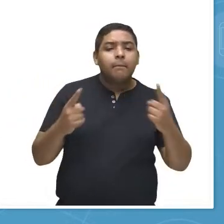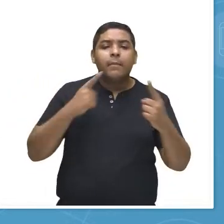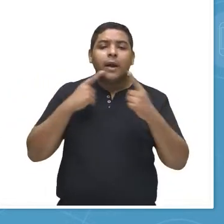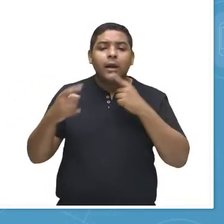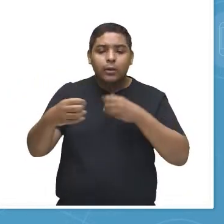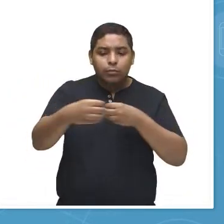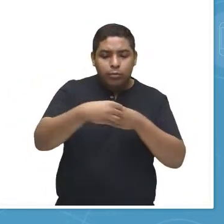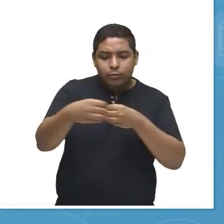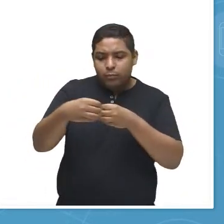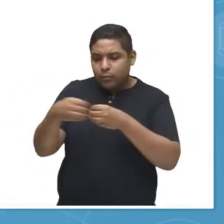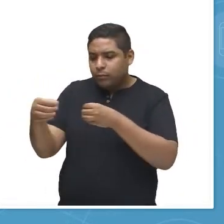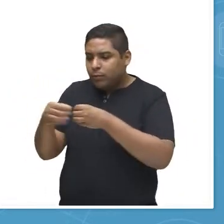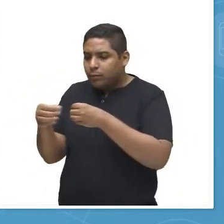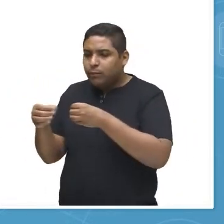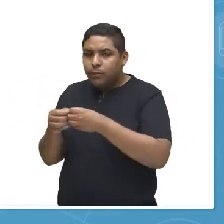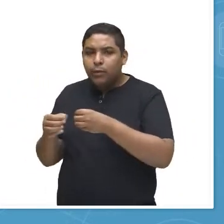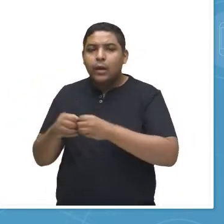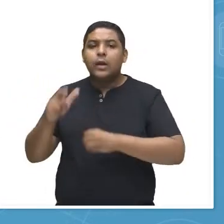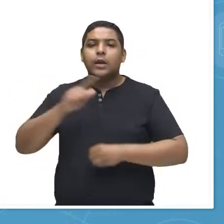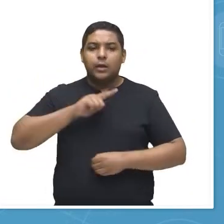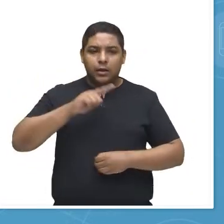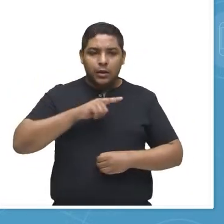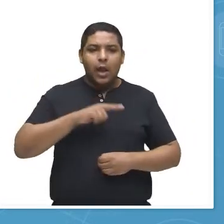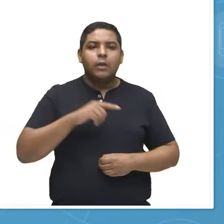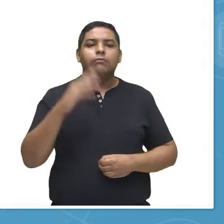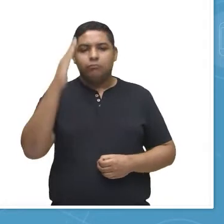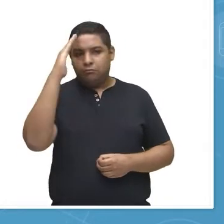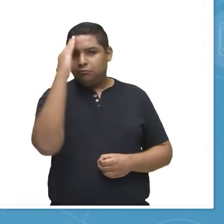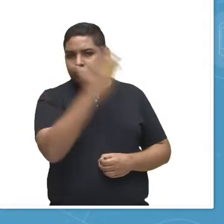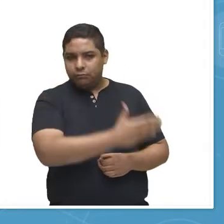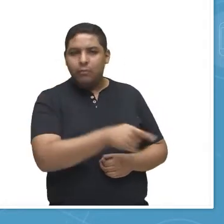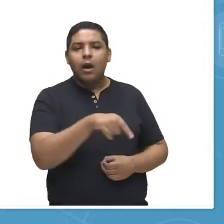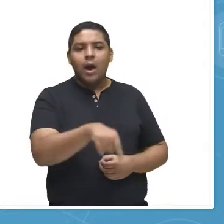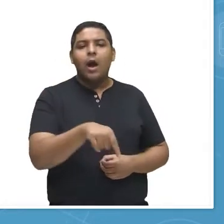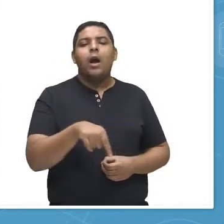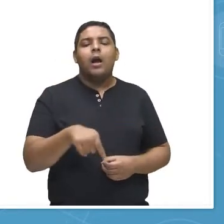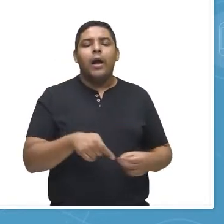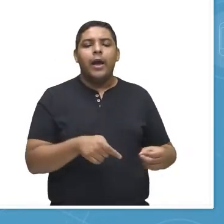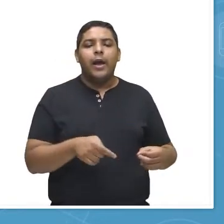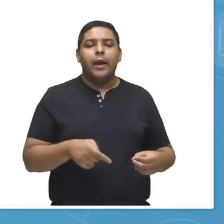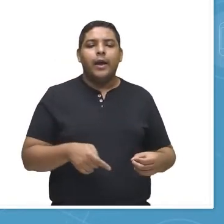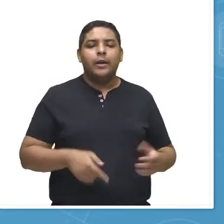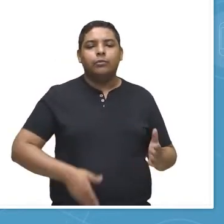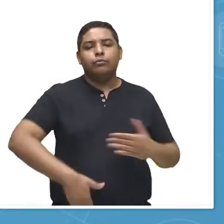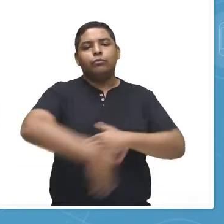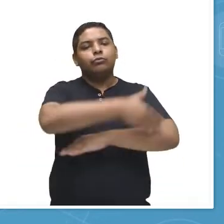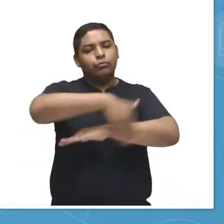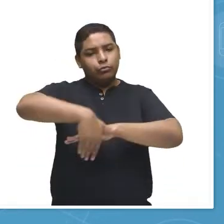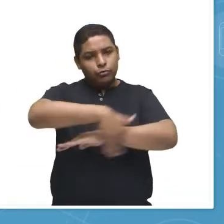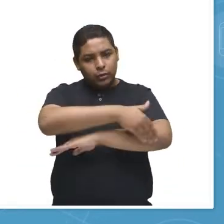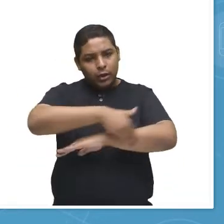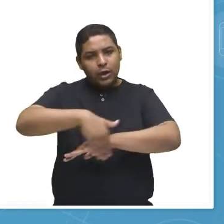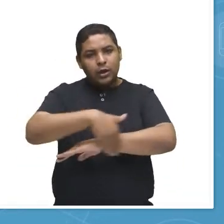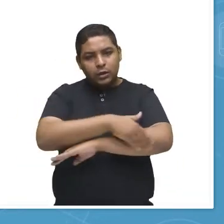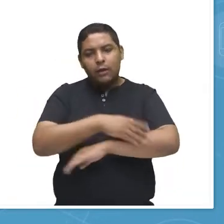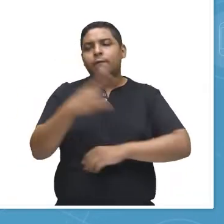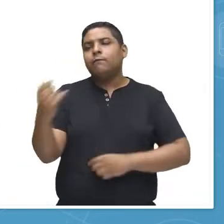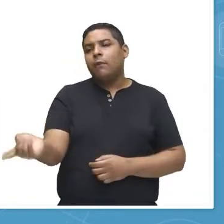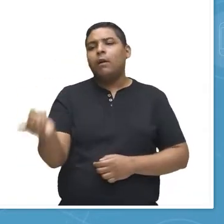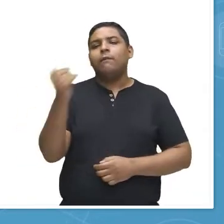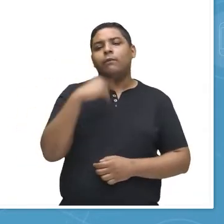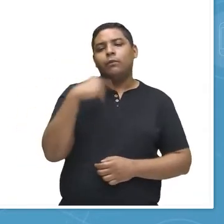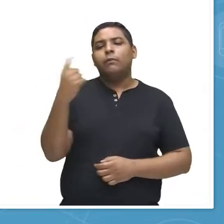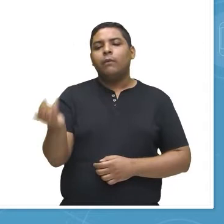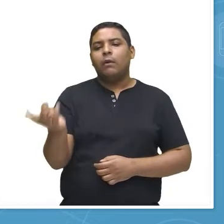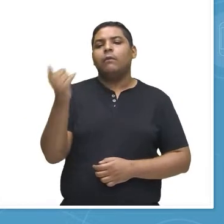Tem acesso terrestre à capital Manaus e você pode fazer um movimento de deslocamento. Você pode se deslocar